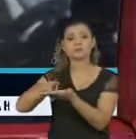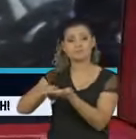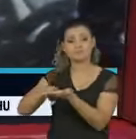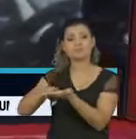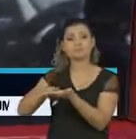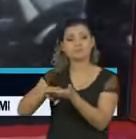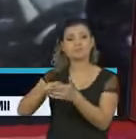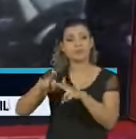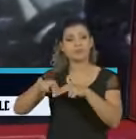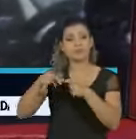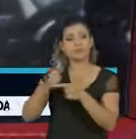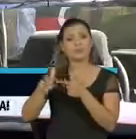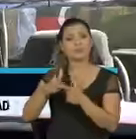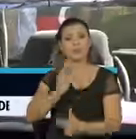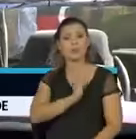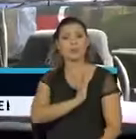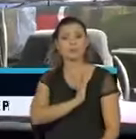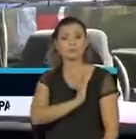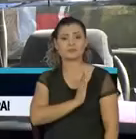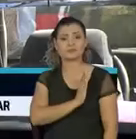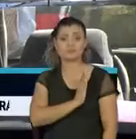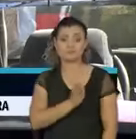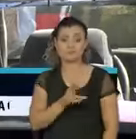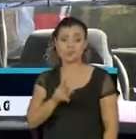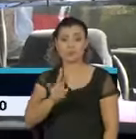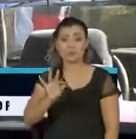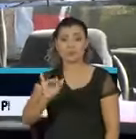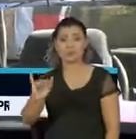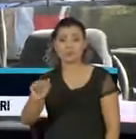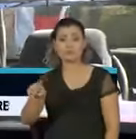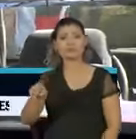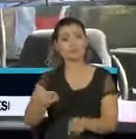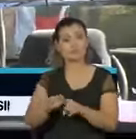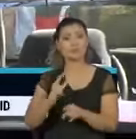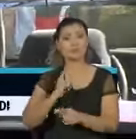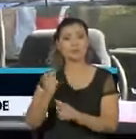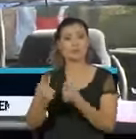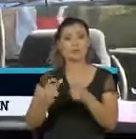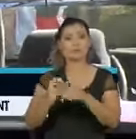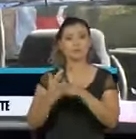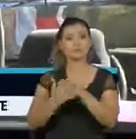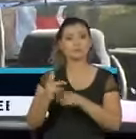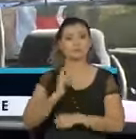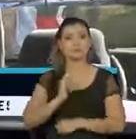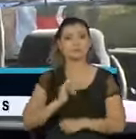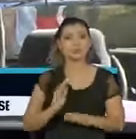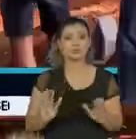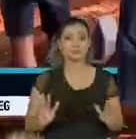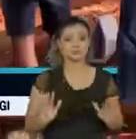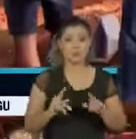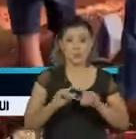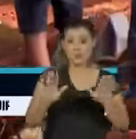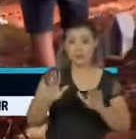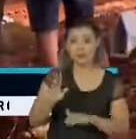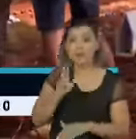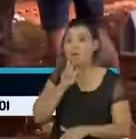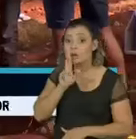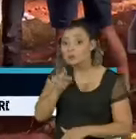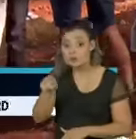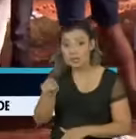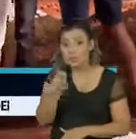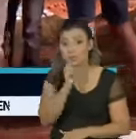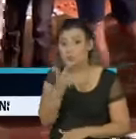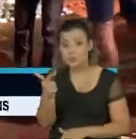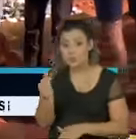com complicações cardíacas. Na UTI onde ele estava, havia casos de coronavírus. Apesar de o resultado do teste